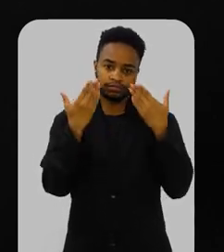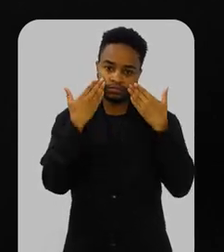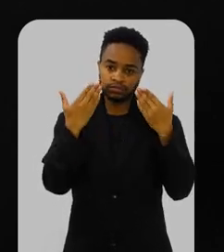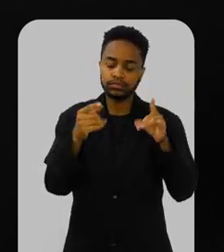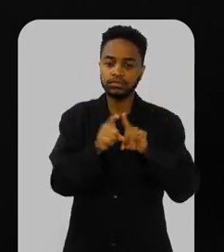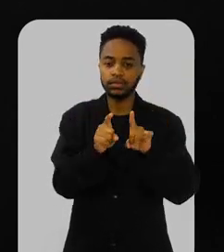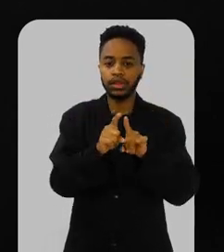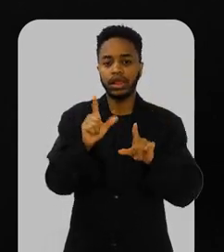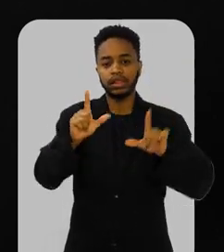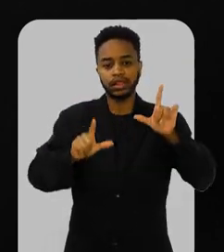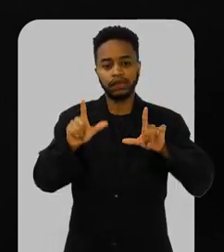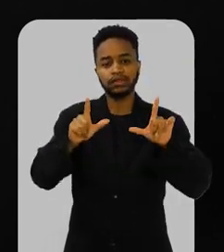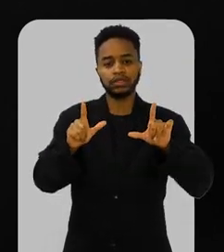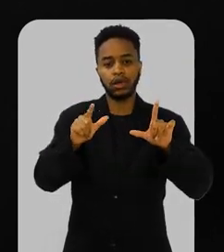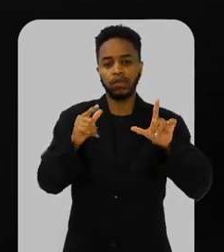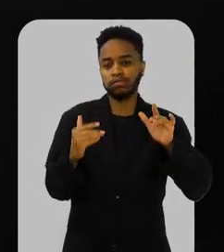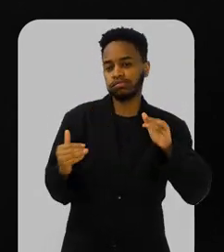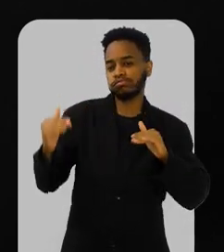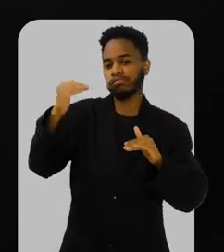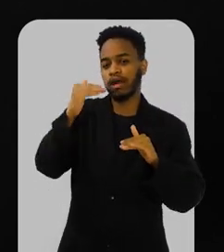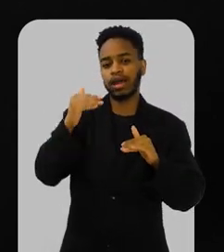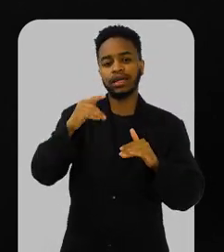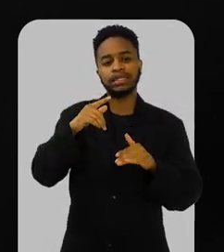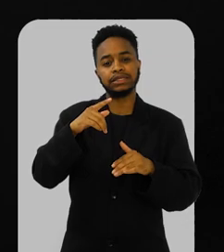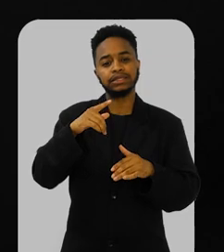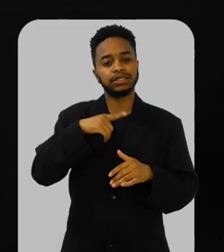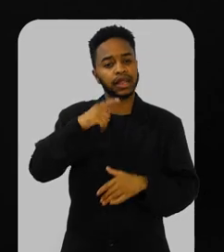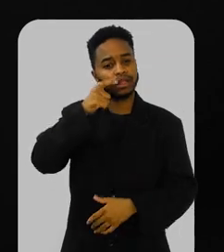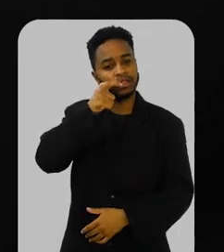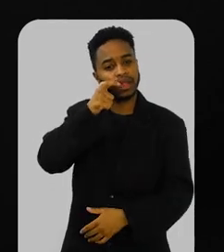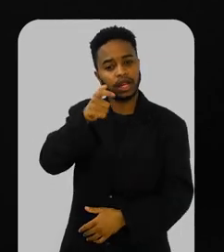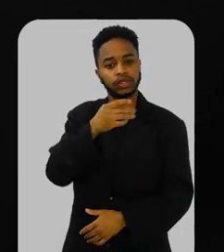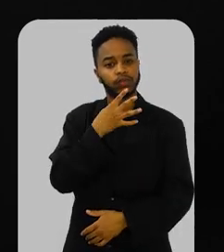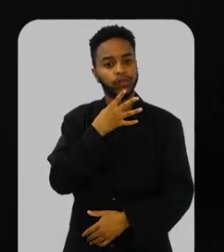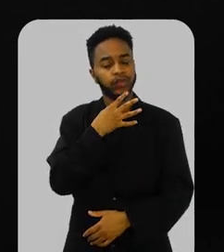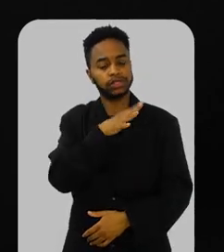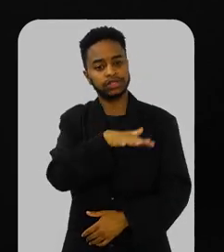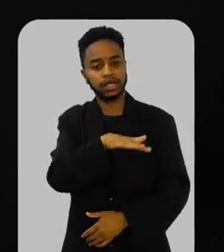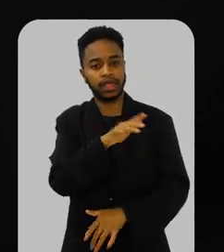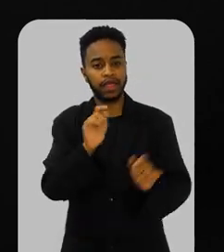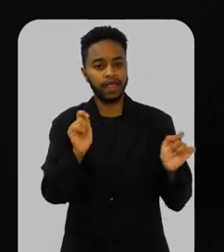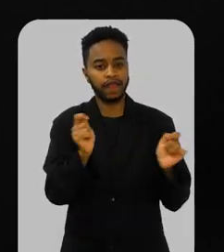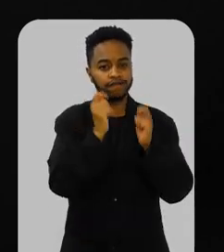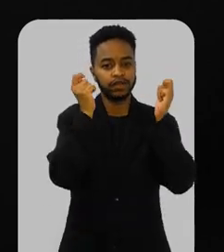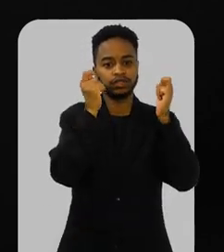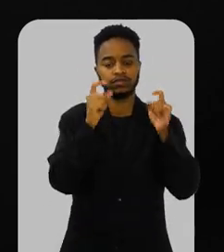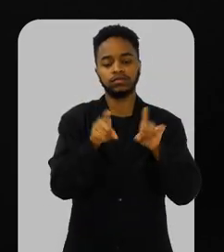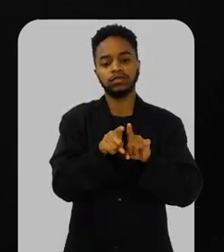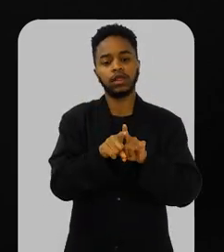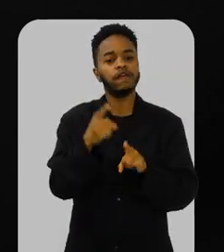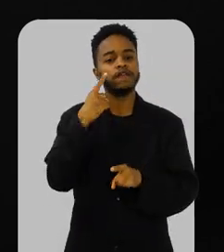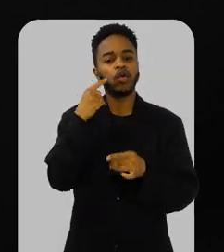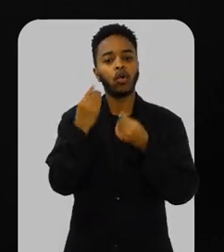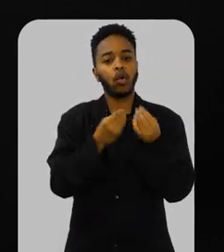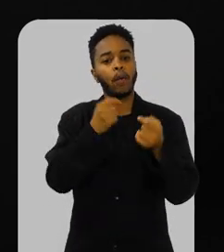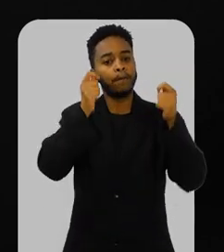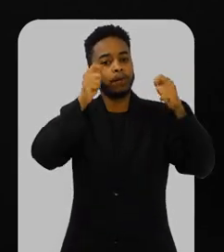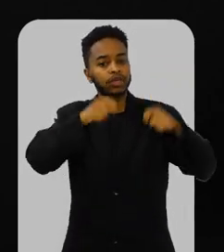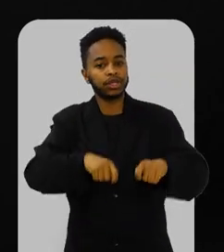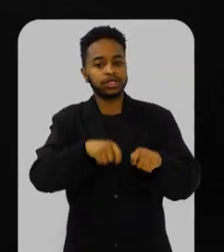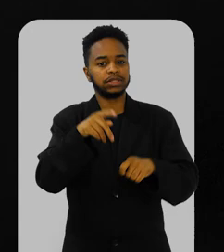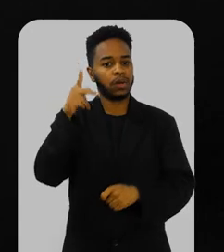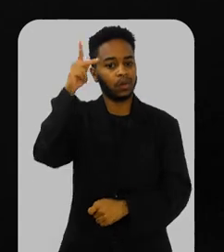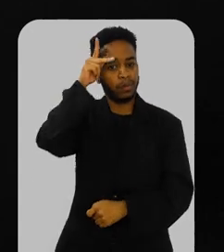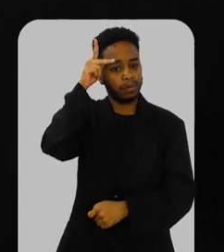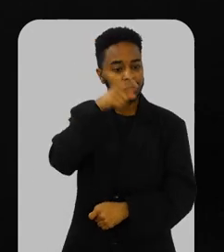também as grandes emissoras, todo mundo está cada vez mais interessado em conhecer a festa, em ver qual é o potencial